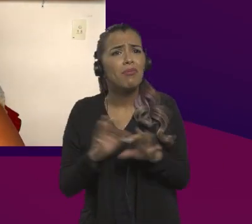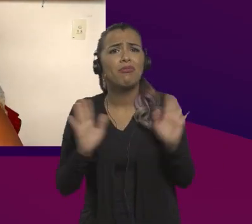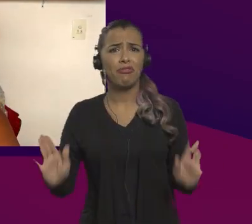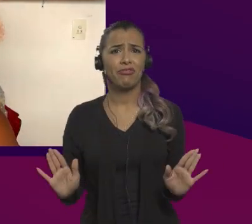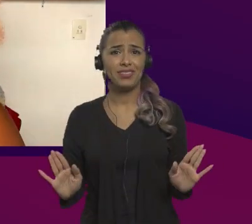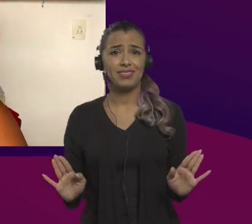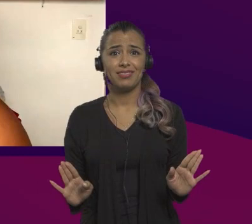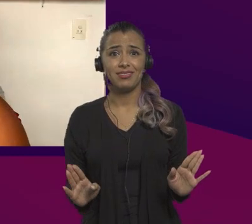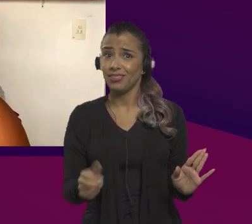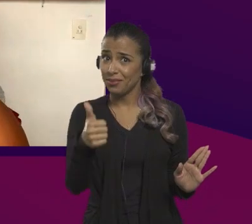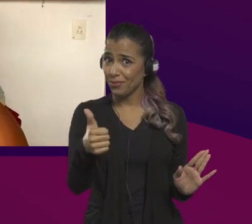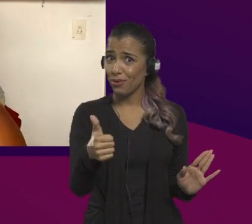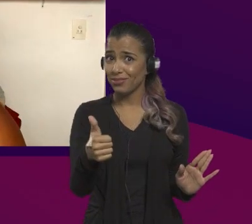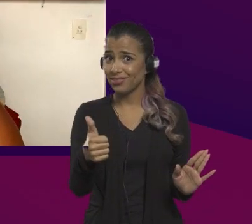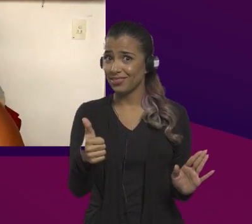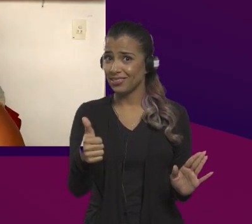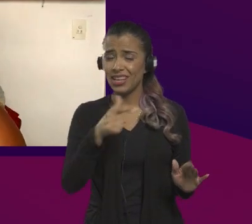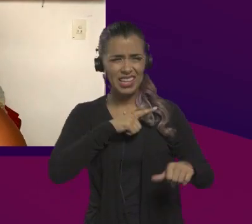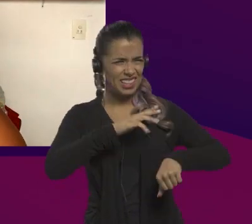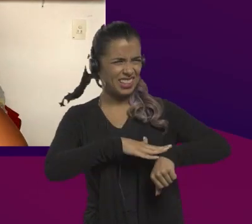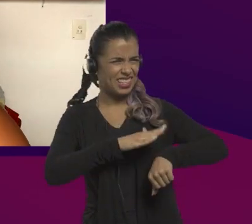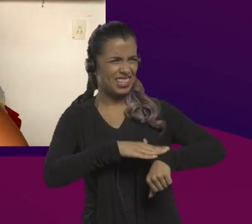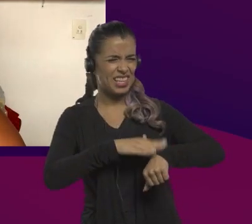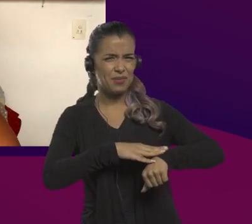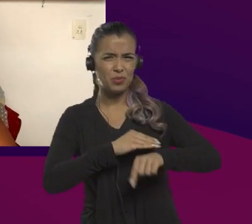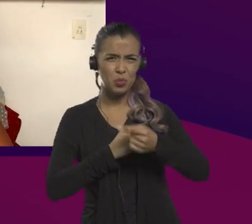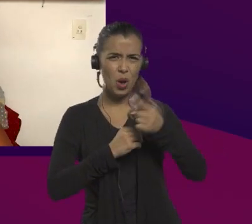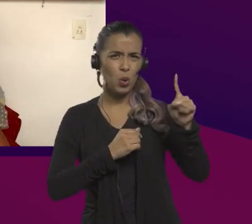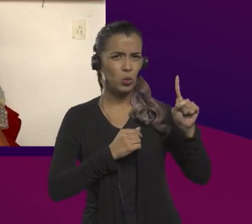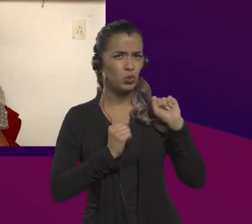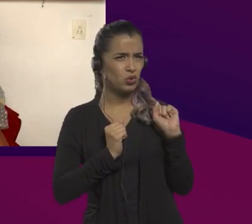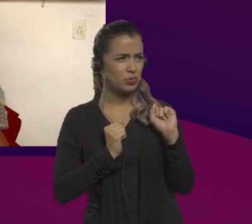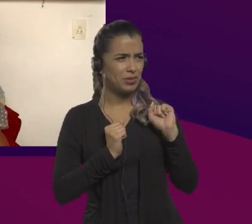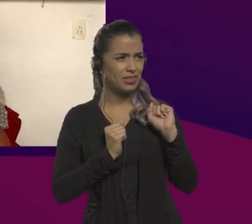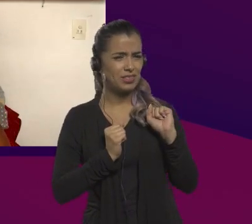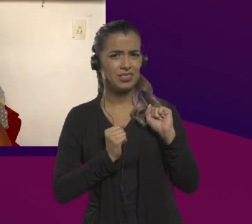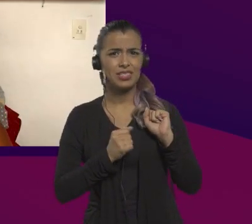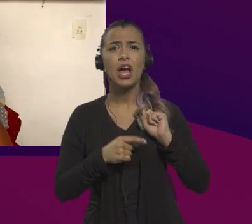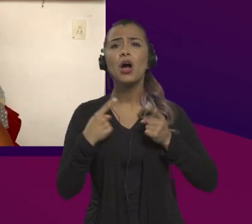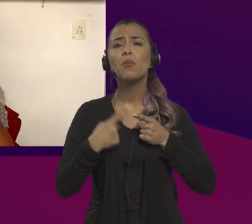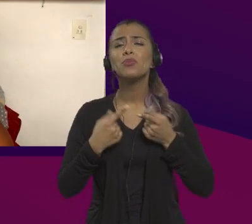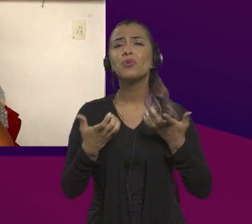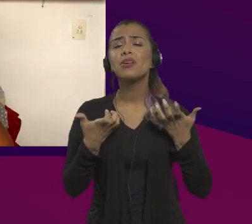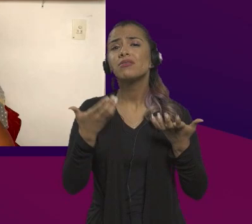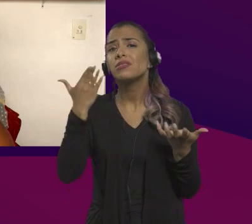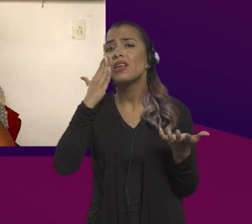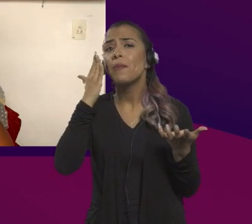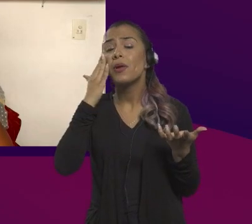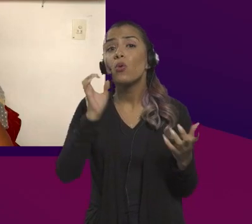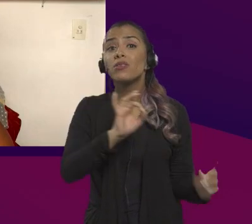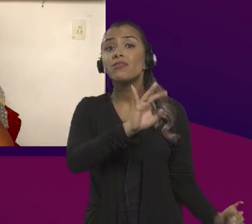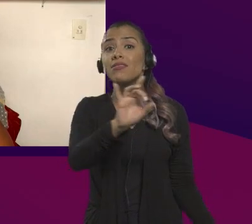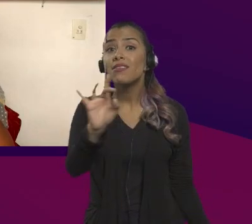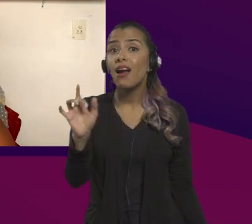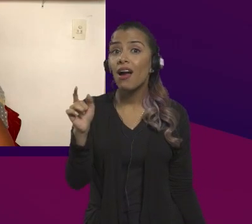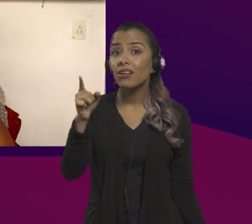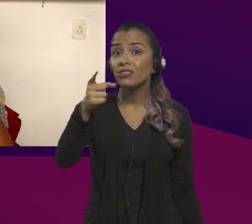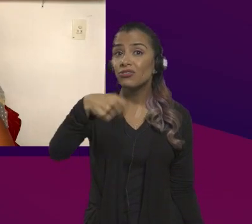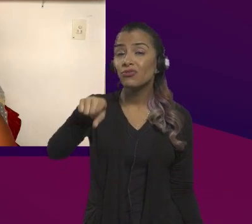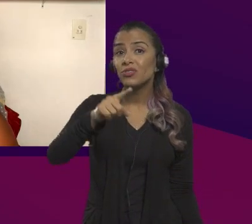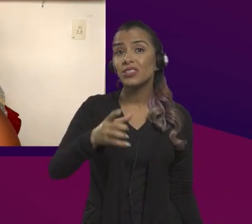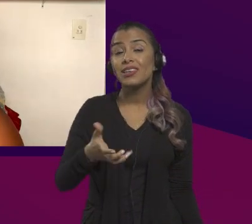exatamente. Certo? A gente tem tempo para falar um fechamento de cada uma, porque eu queria muito saber o que cada uma queria